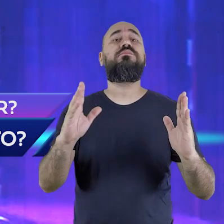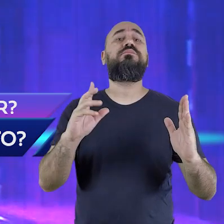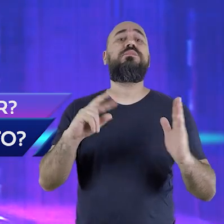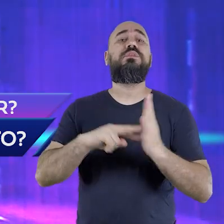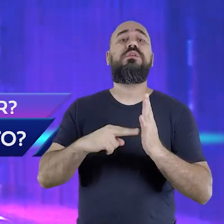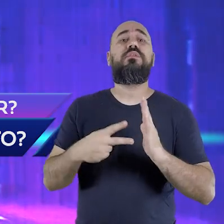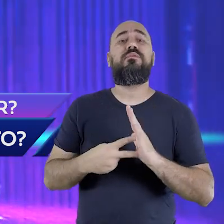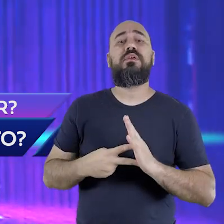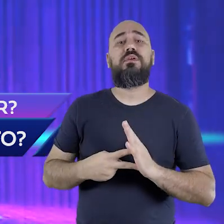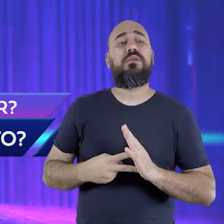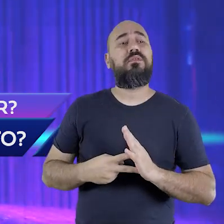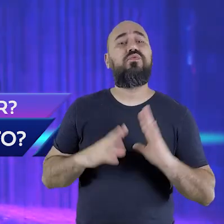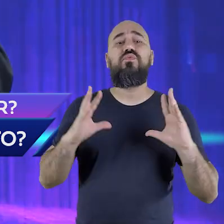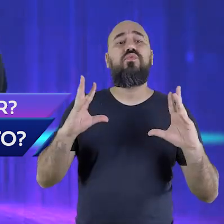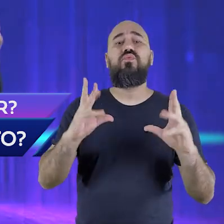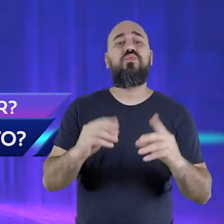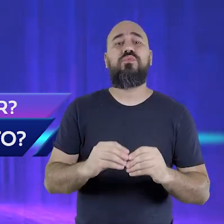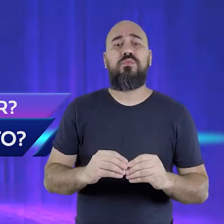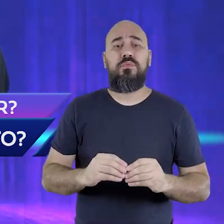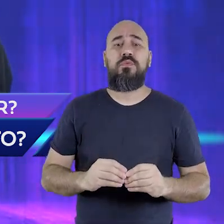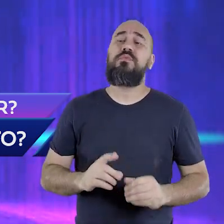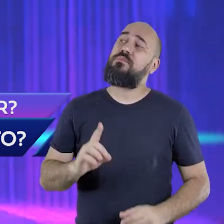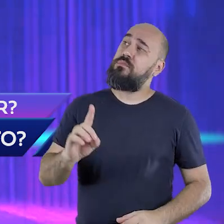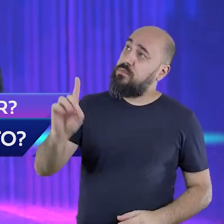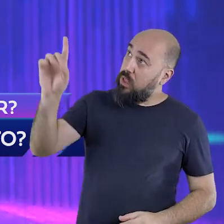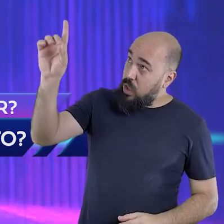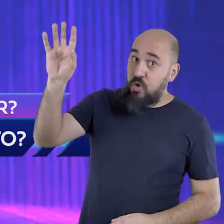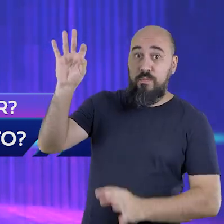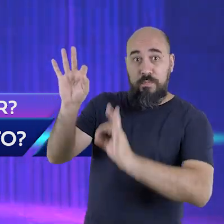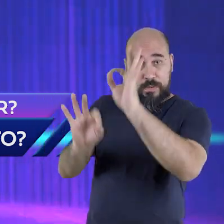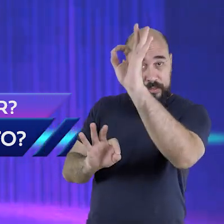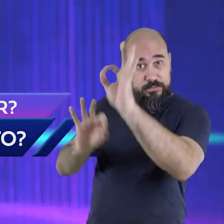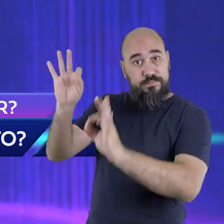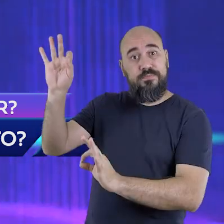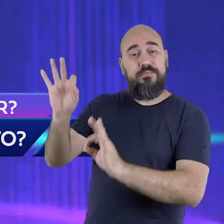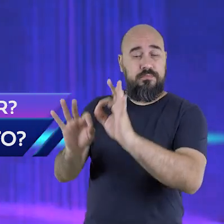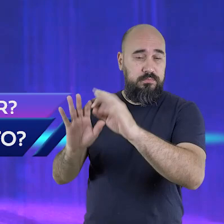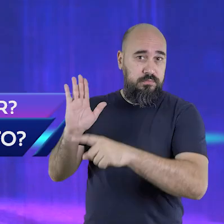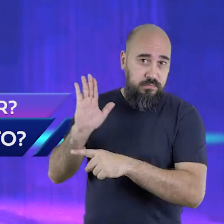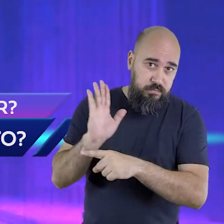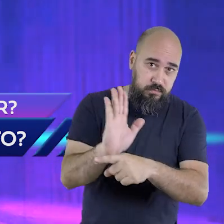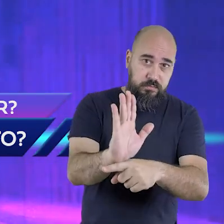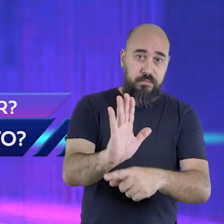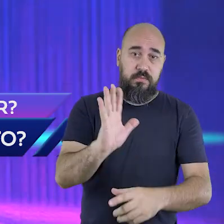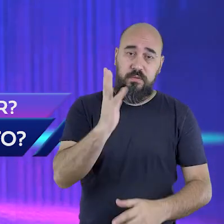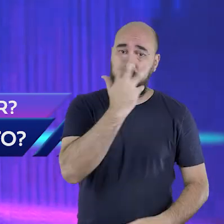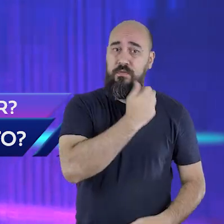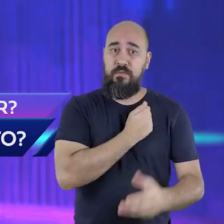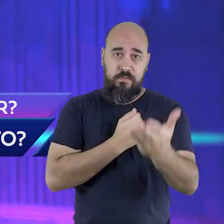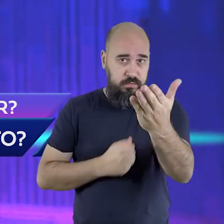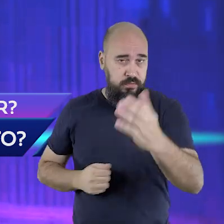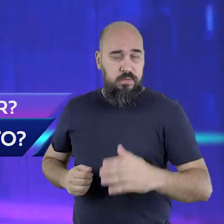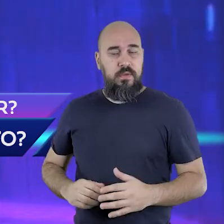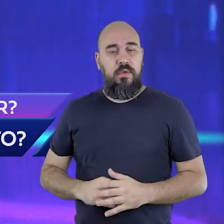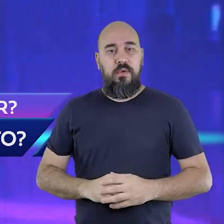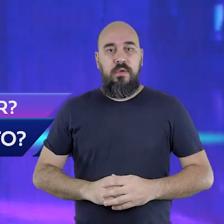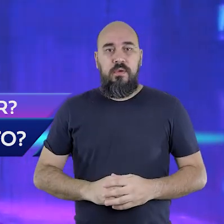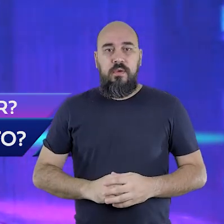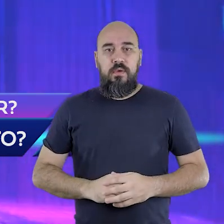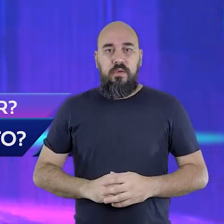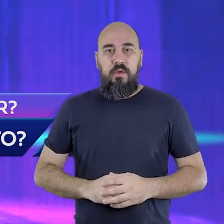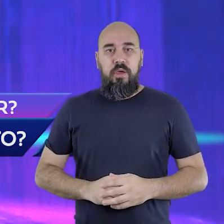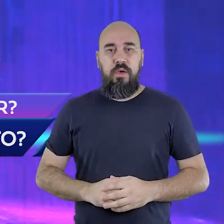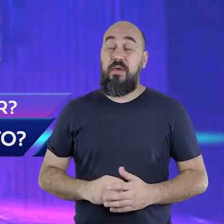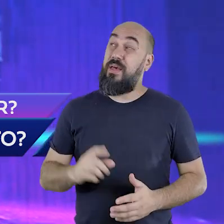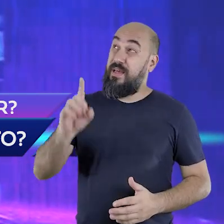divino, tudo está de acordo com aquilo que Deus planejou. E agora, o que Deus mais